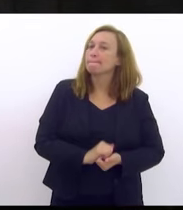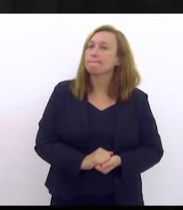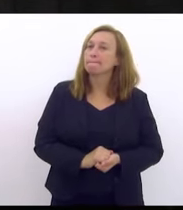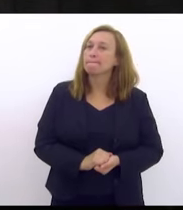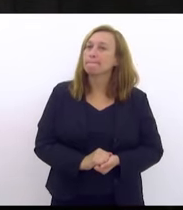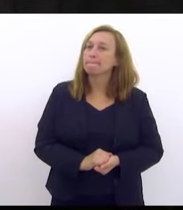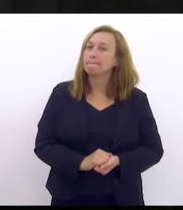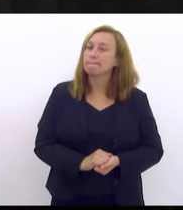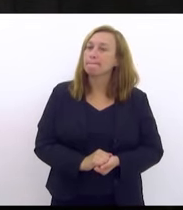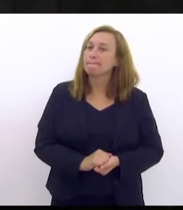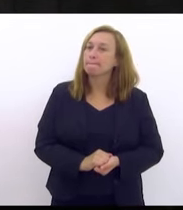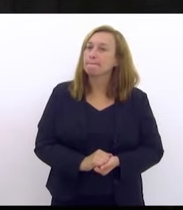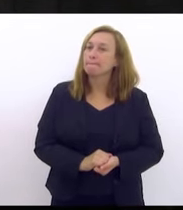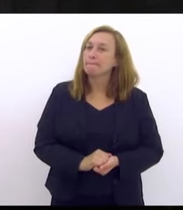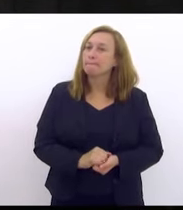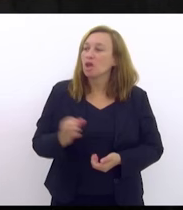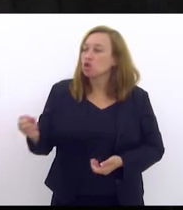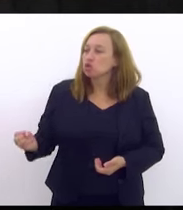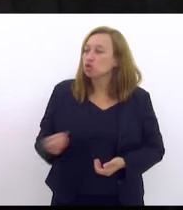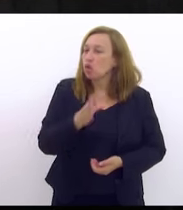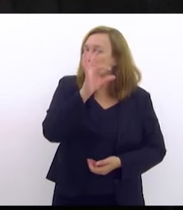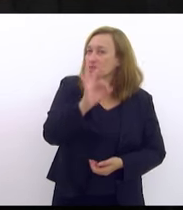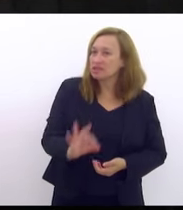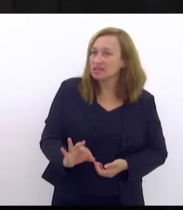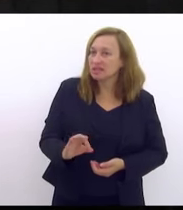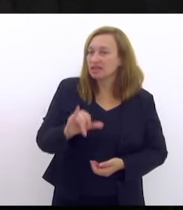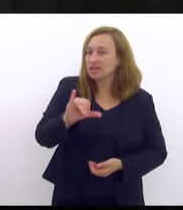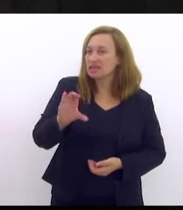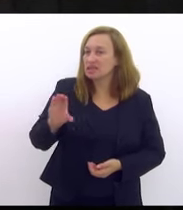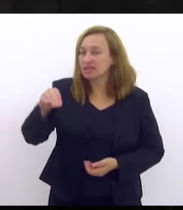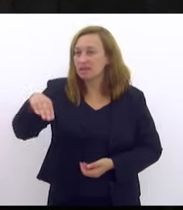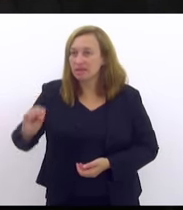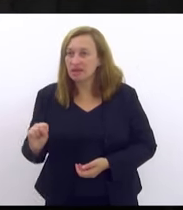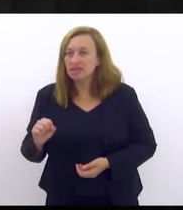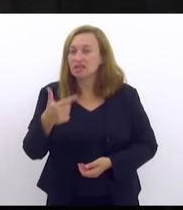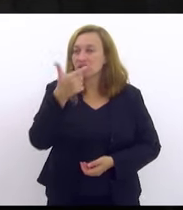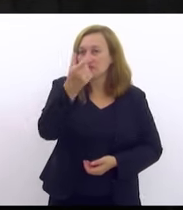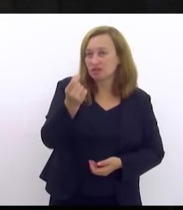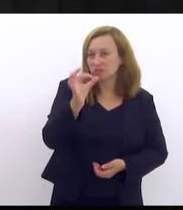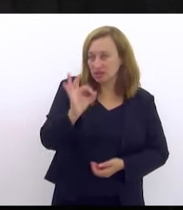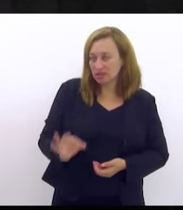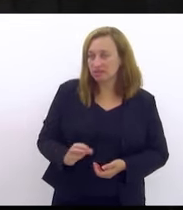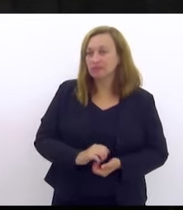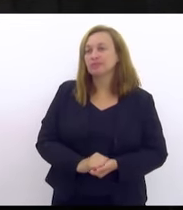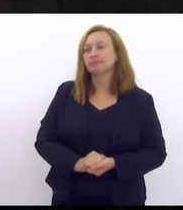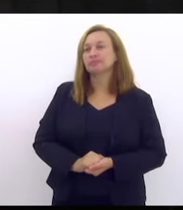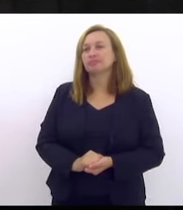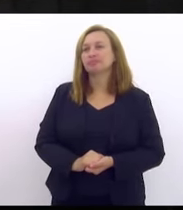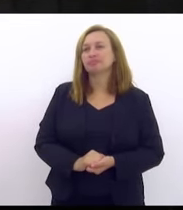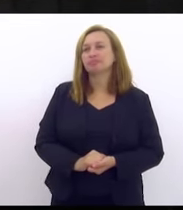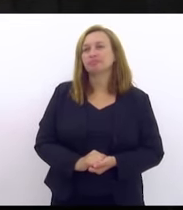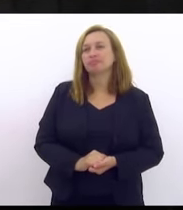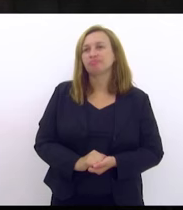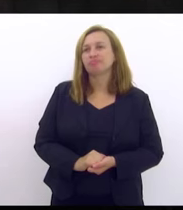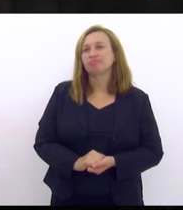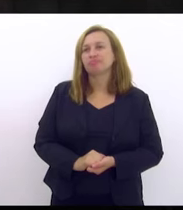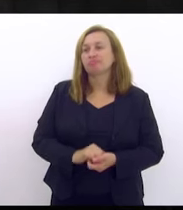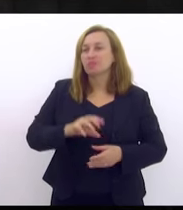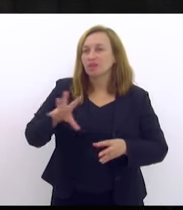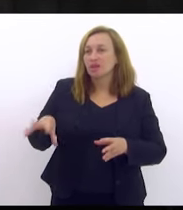a alíquota, nova alíquota modal do ICMS de 20 pontos percentuais. Isso vai botar no